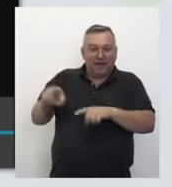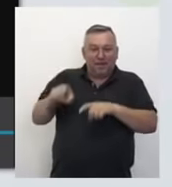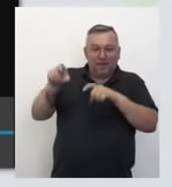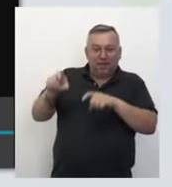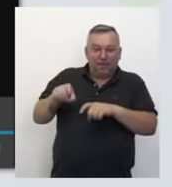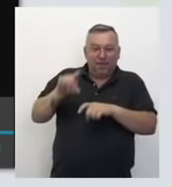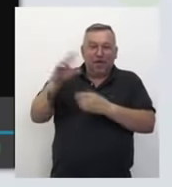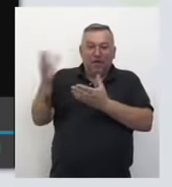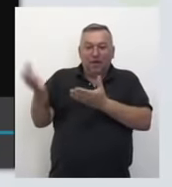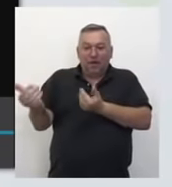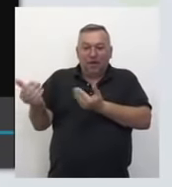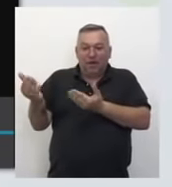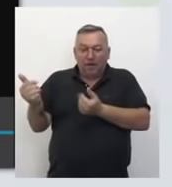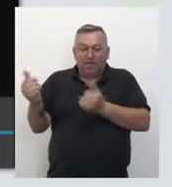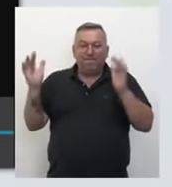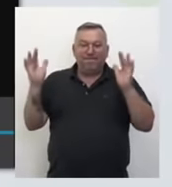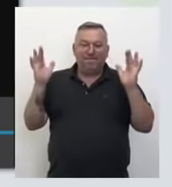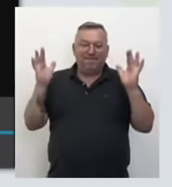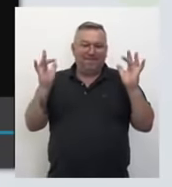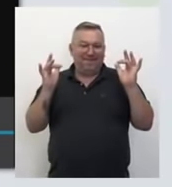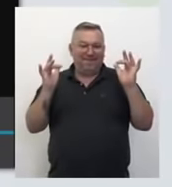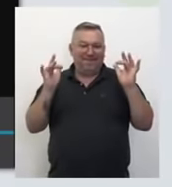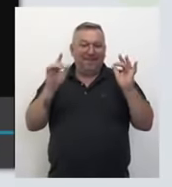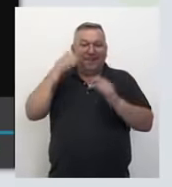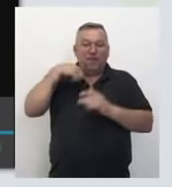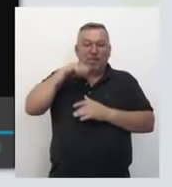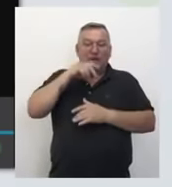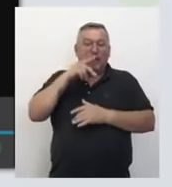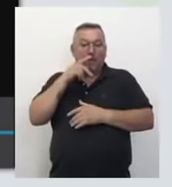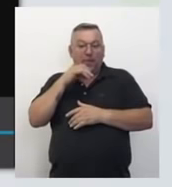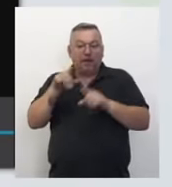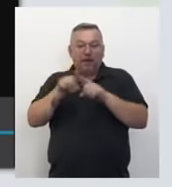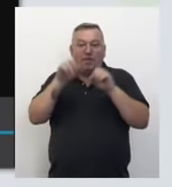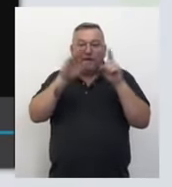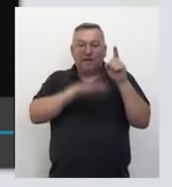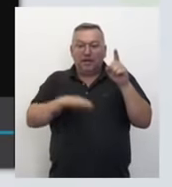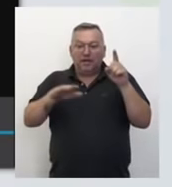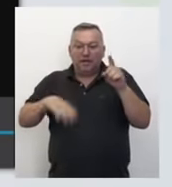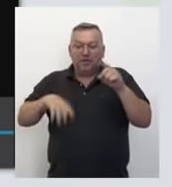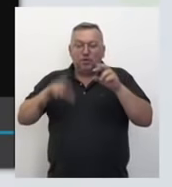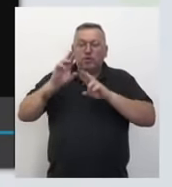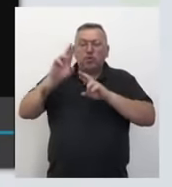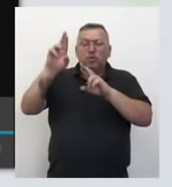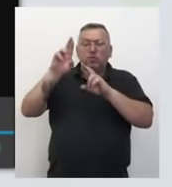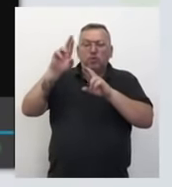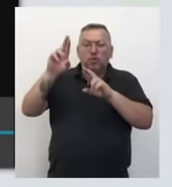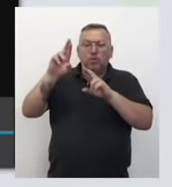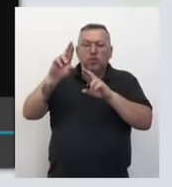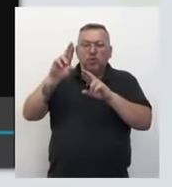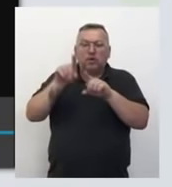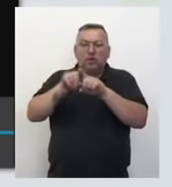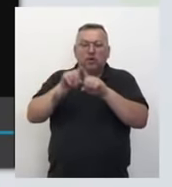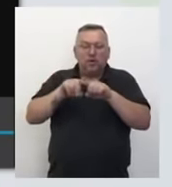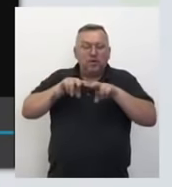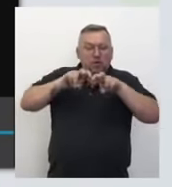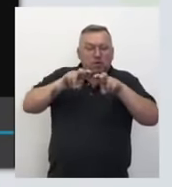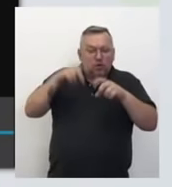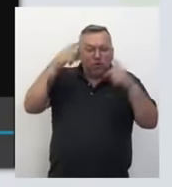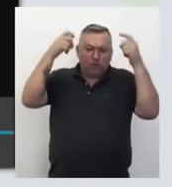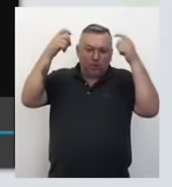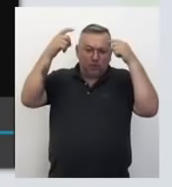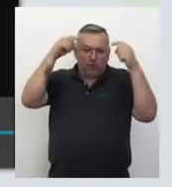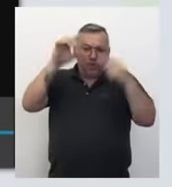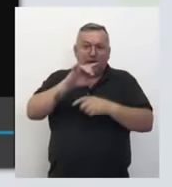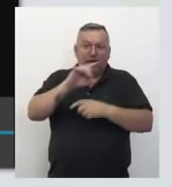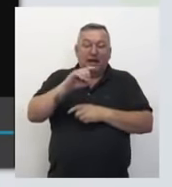cada jovem casal de namorados, cada mãe e pai, criança cheia de esperança, inventor e explorador, cada